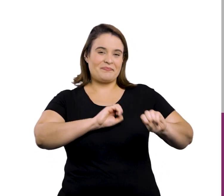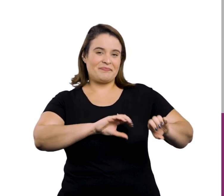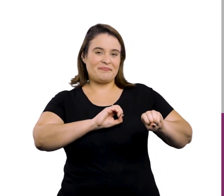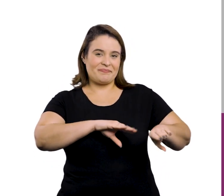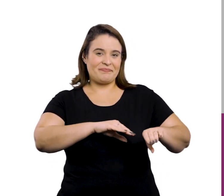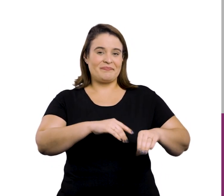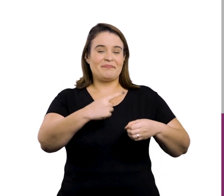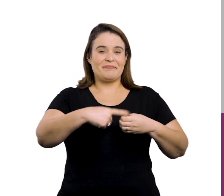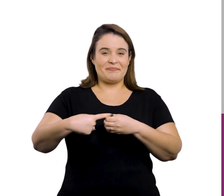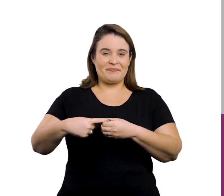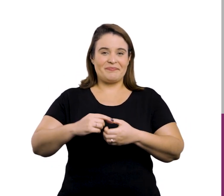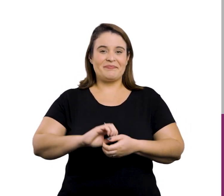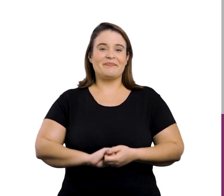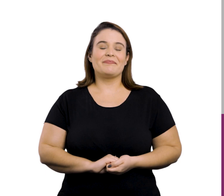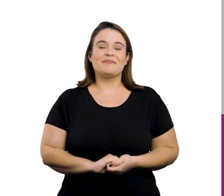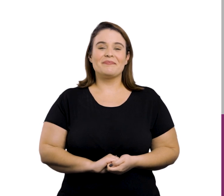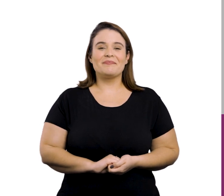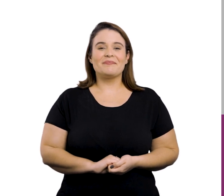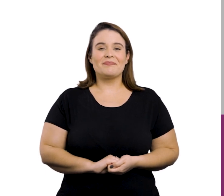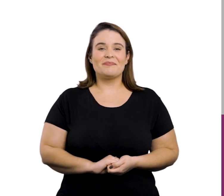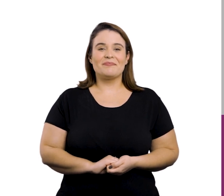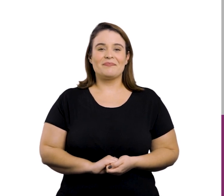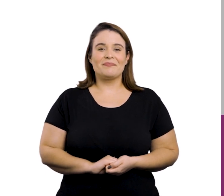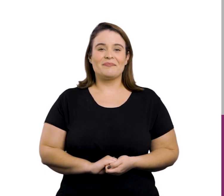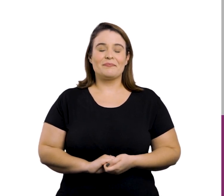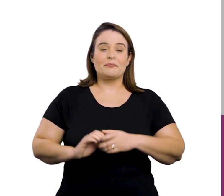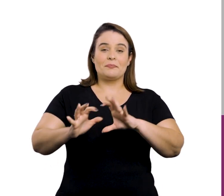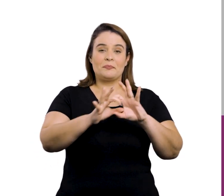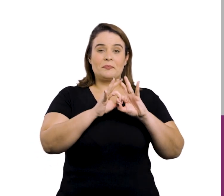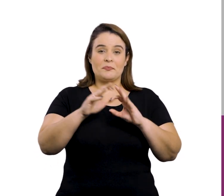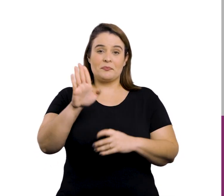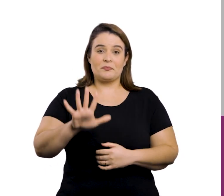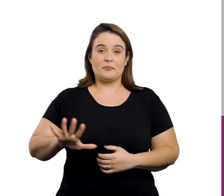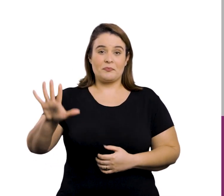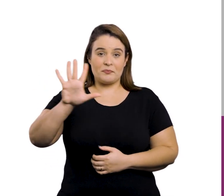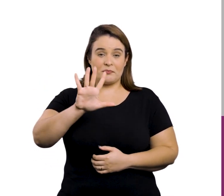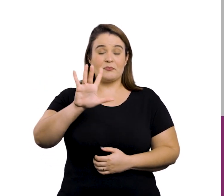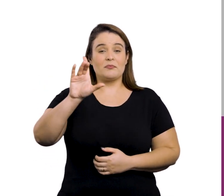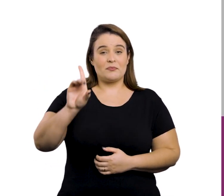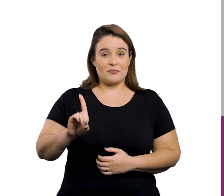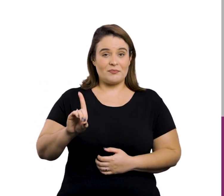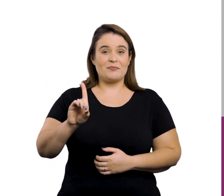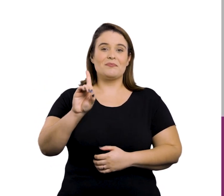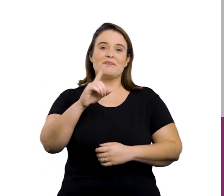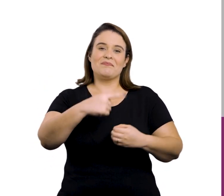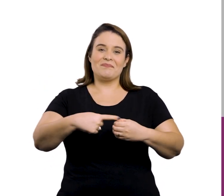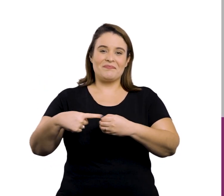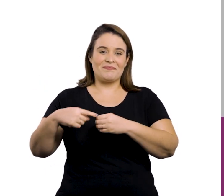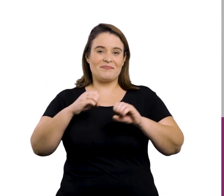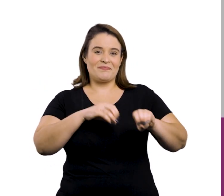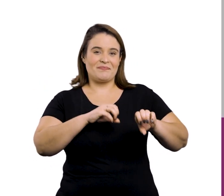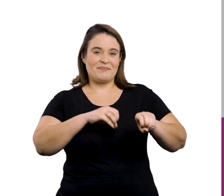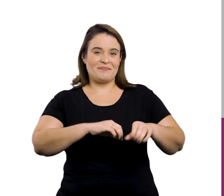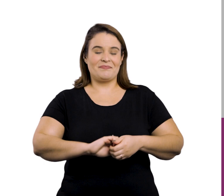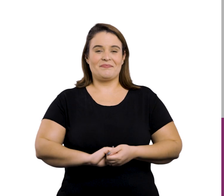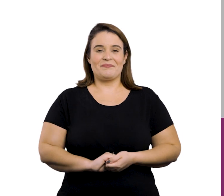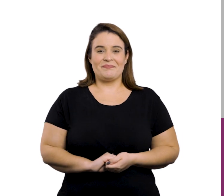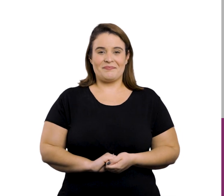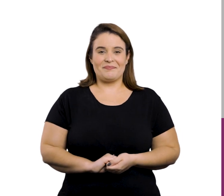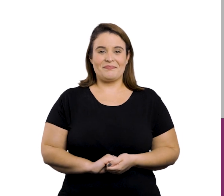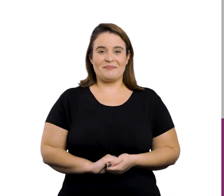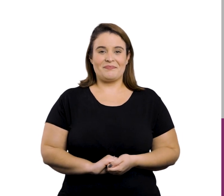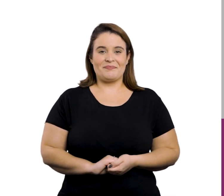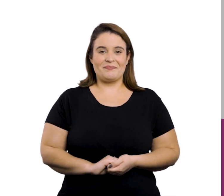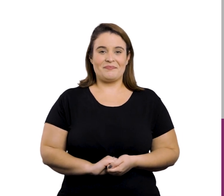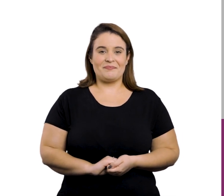dos Conselhos Municipais de Educação, UNCME. União Nacional dos Dirigentes Municipais de